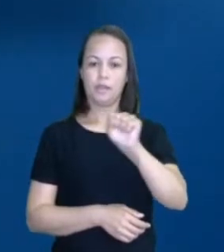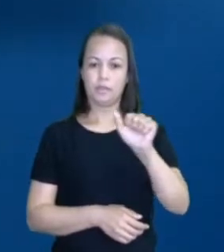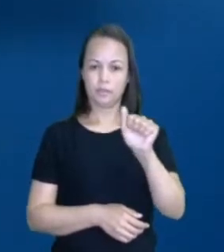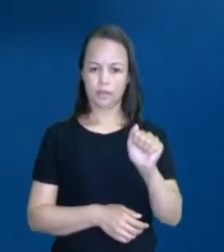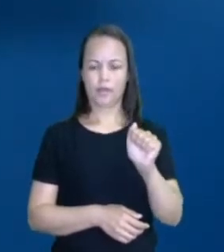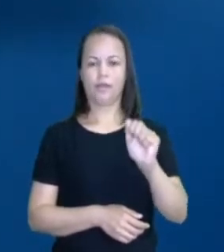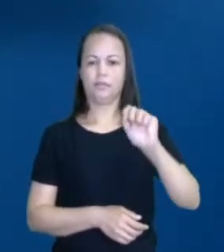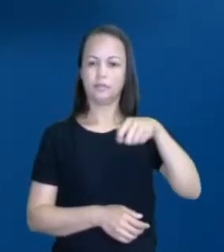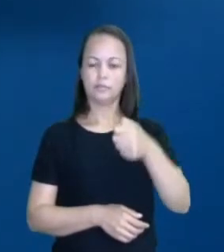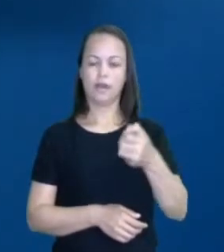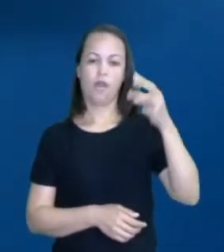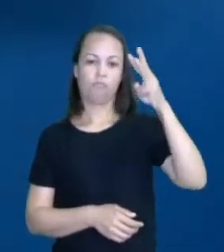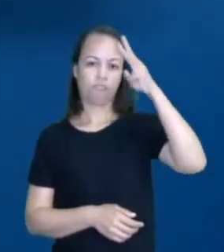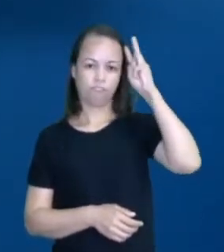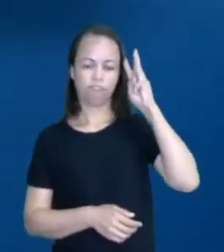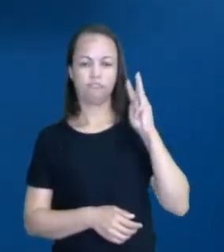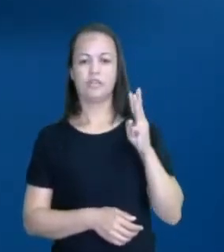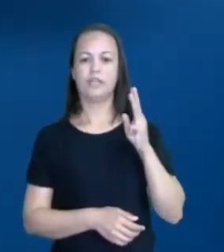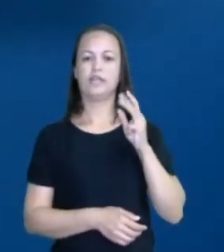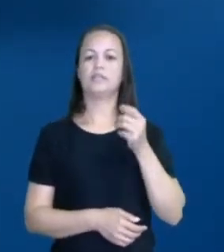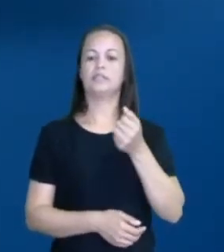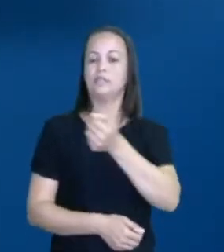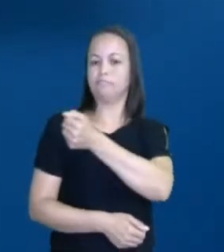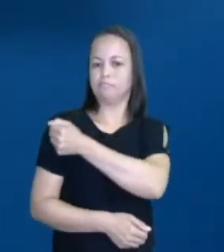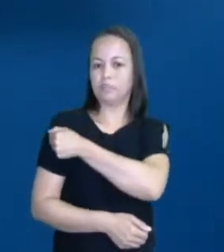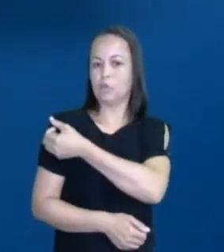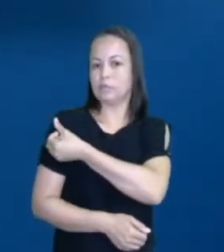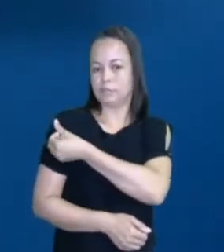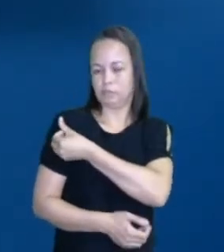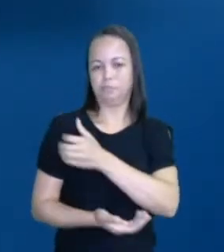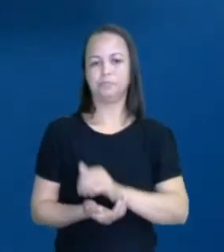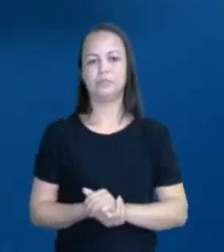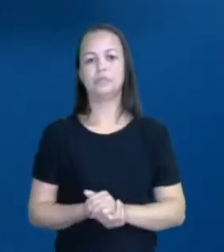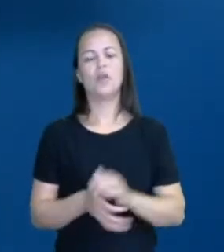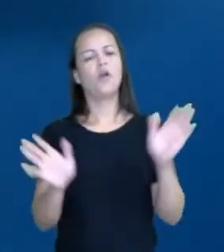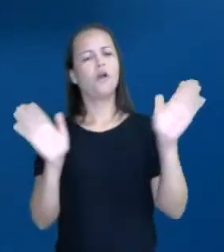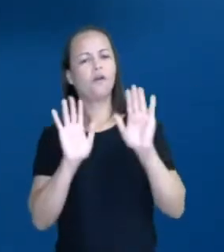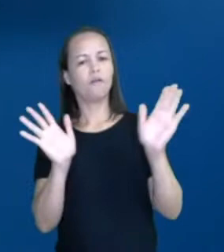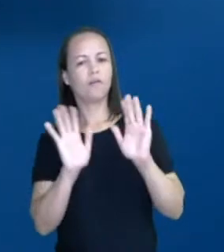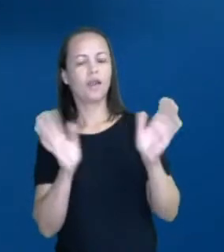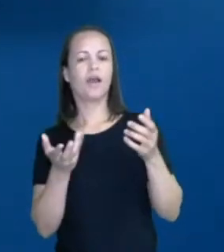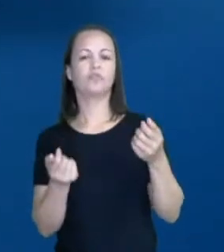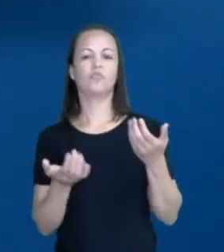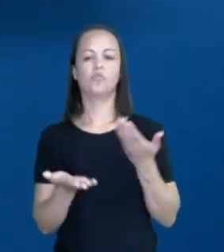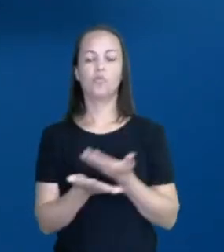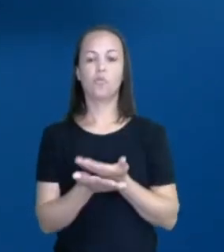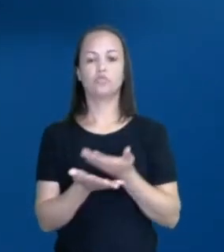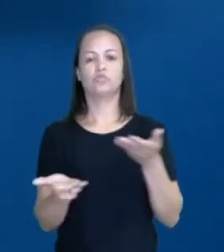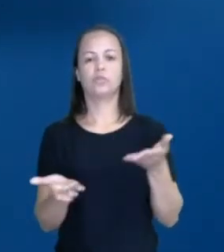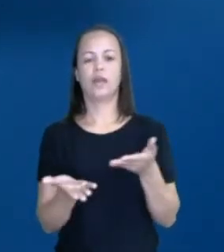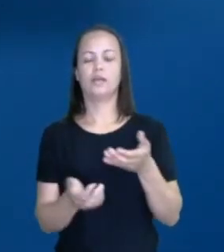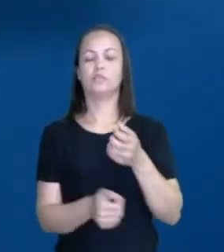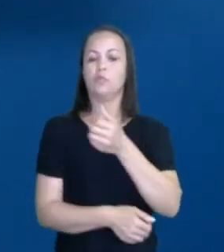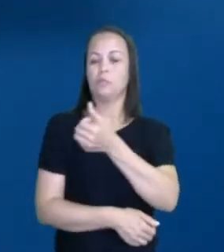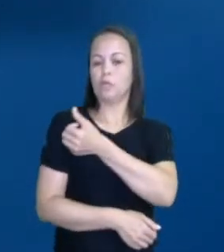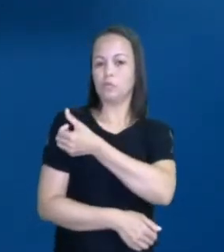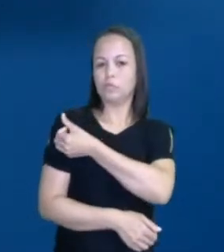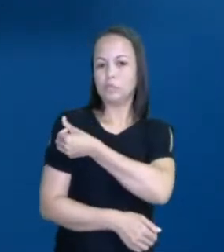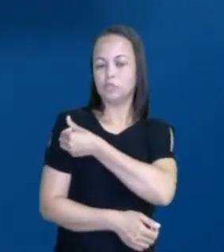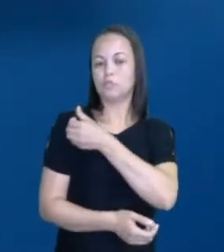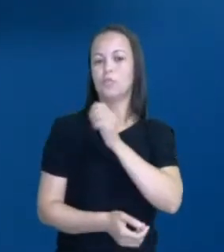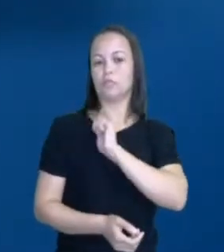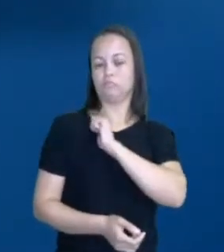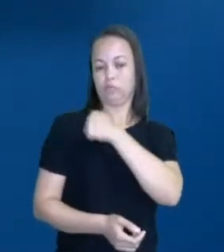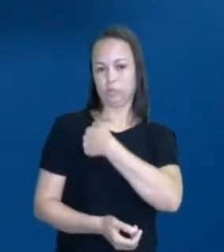Oi, gente! Hoje nós vamos ter a nossa terceira aula de língua espanhola para a turma do sexto ano e vamos aprender sobre o presente do indicativo